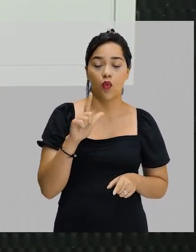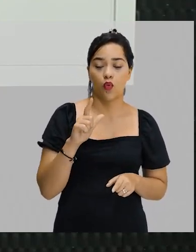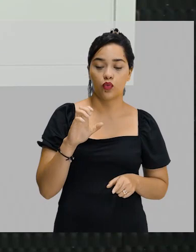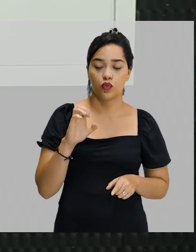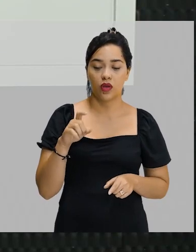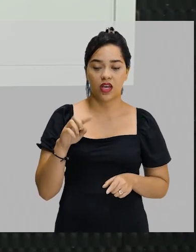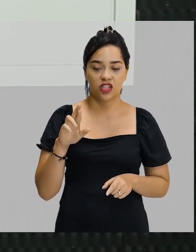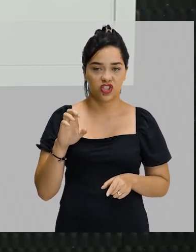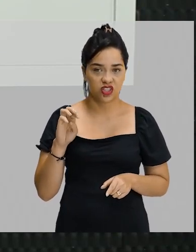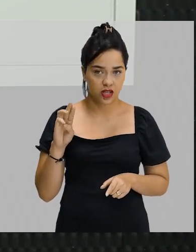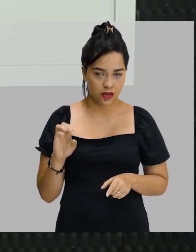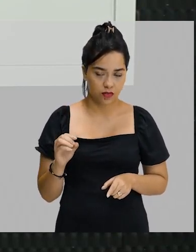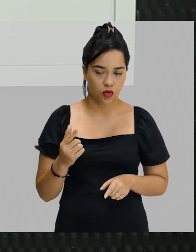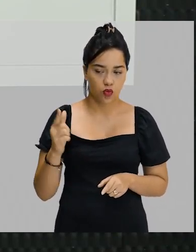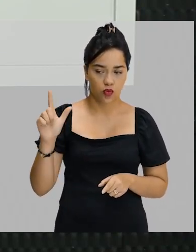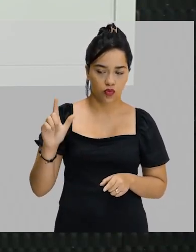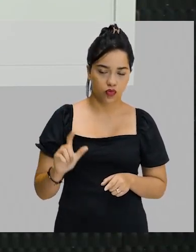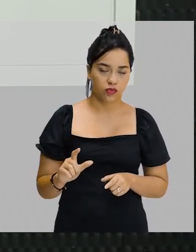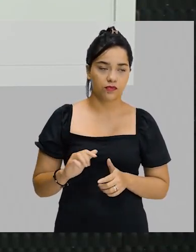extremo.